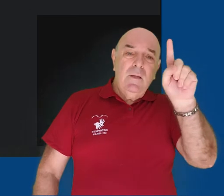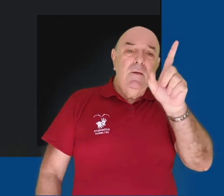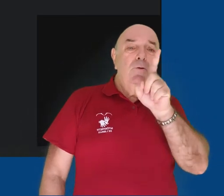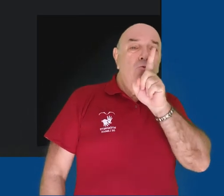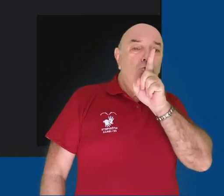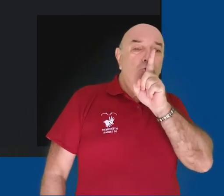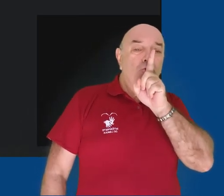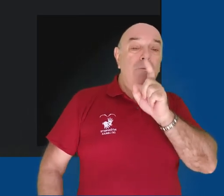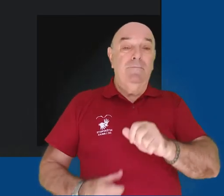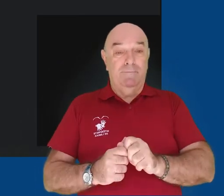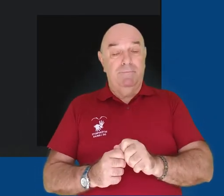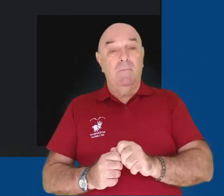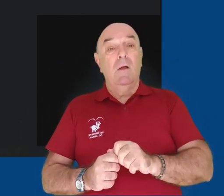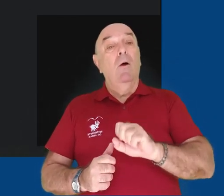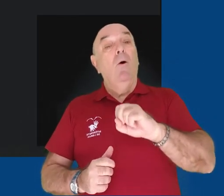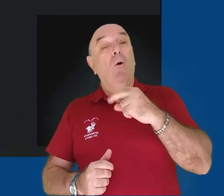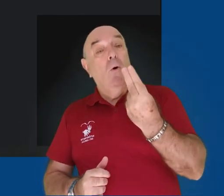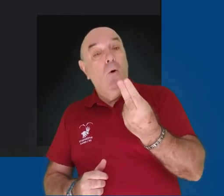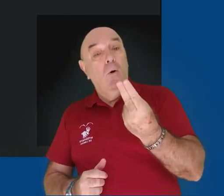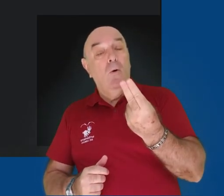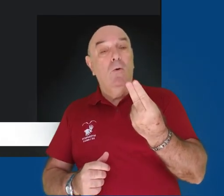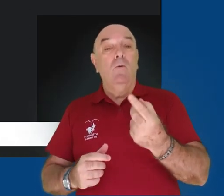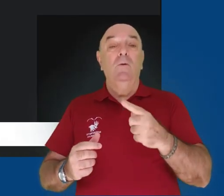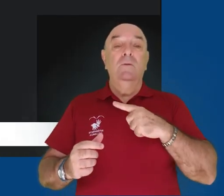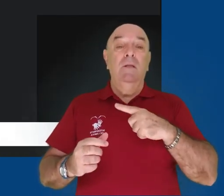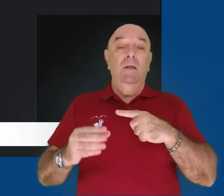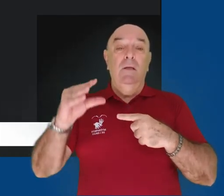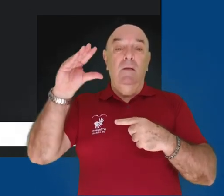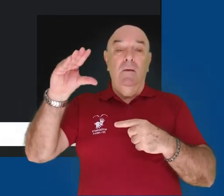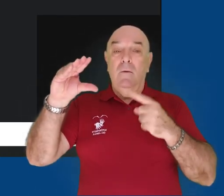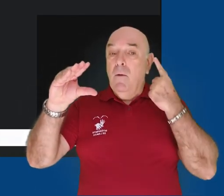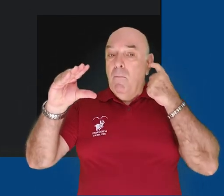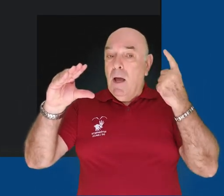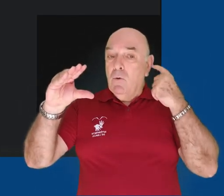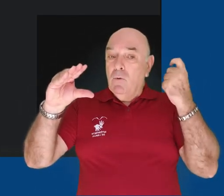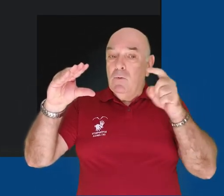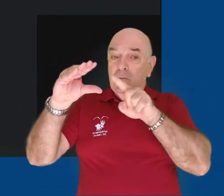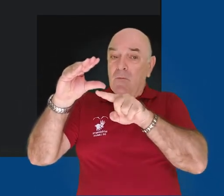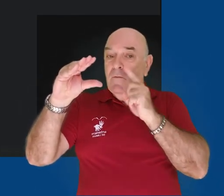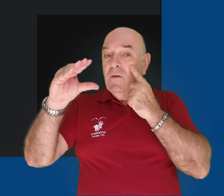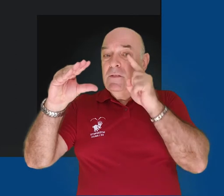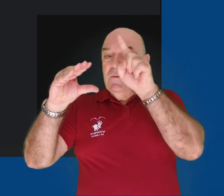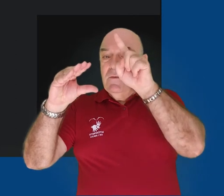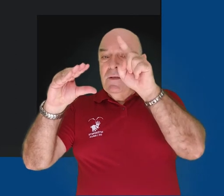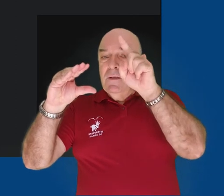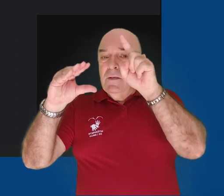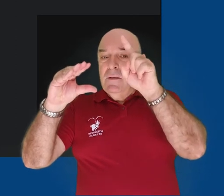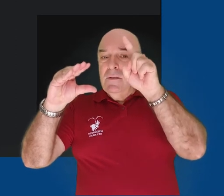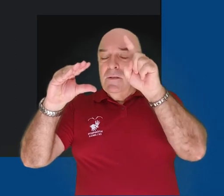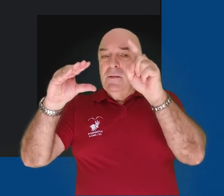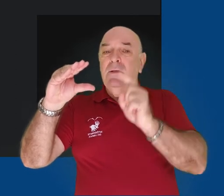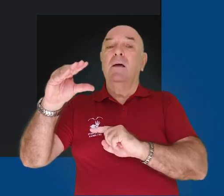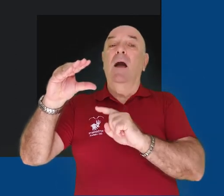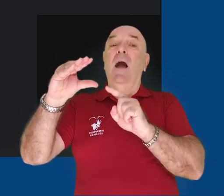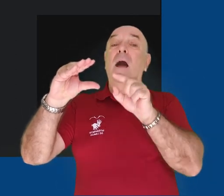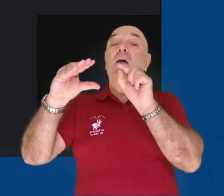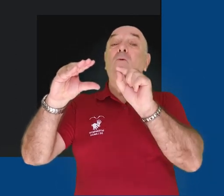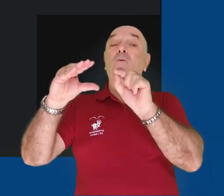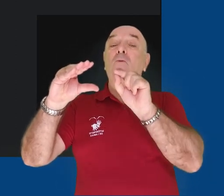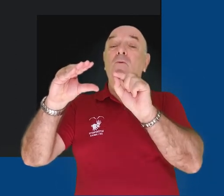silenciar aba outra opção é clicar diretamente sobre o ícone de reprodução de som